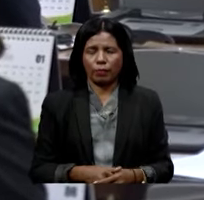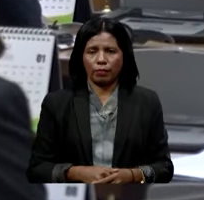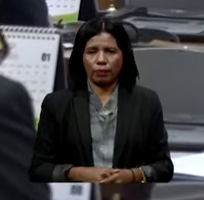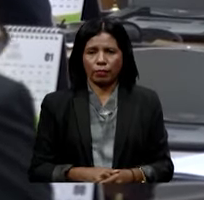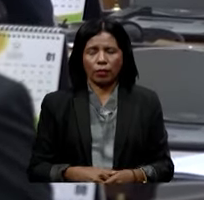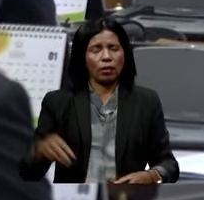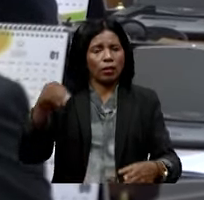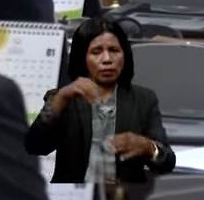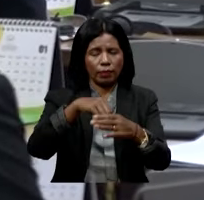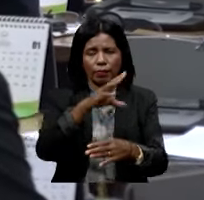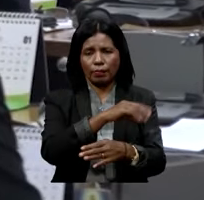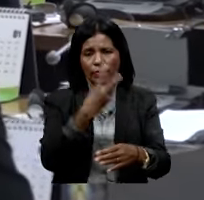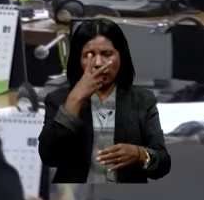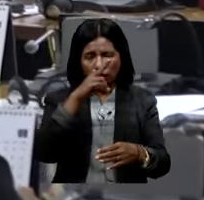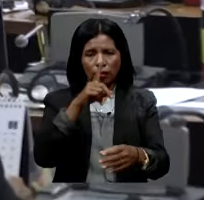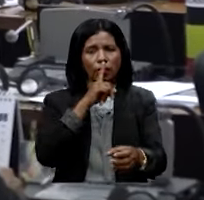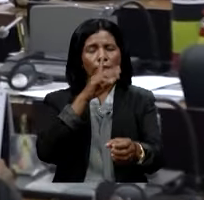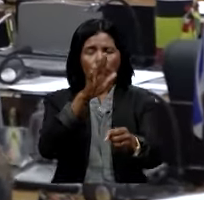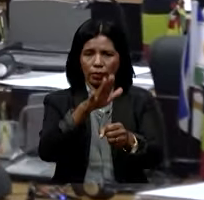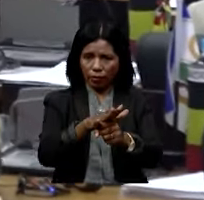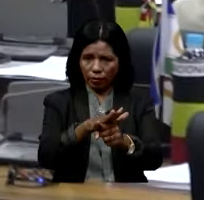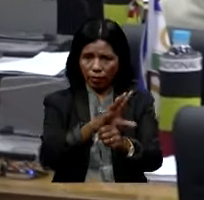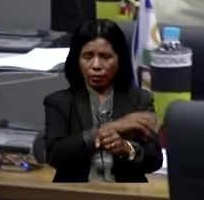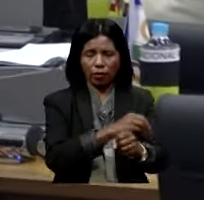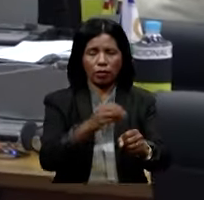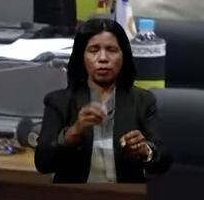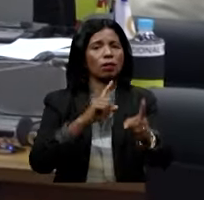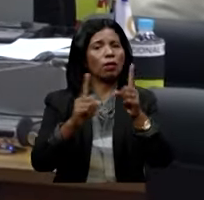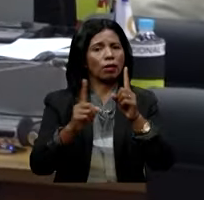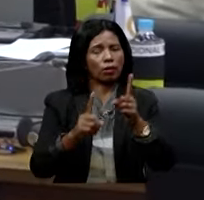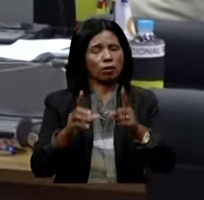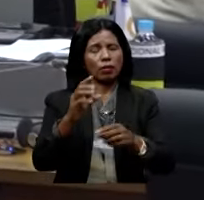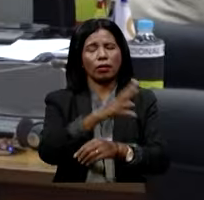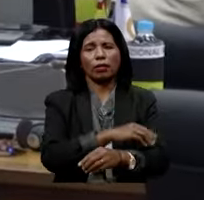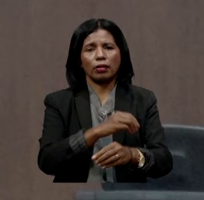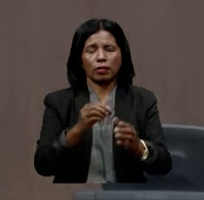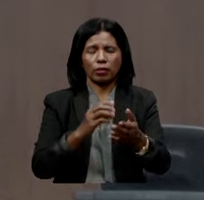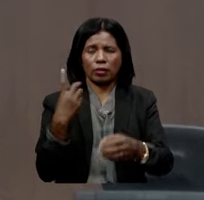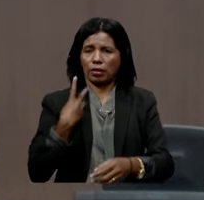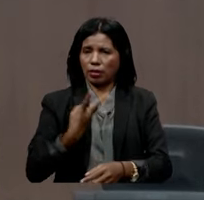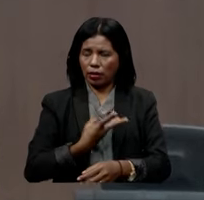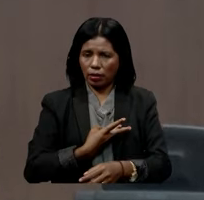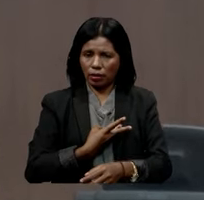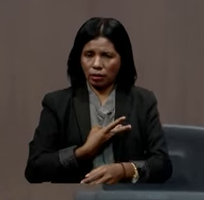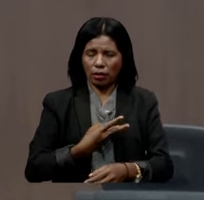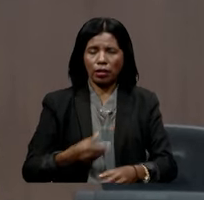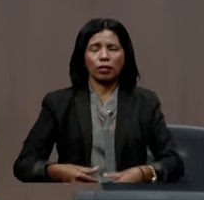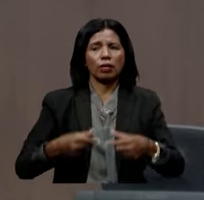Concluo reafirmando o meu compromisso e convocando cada um de nós a